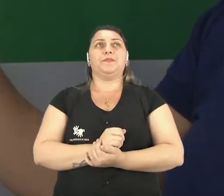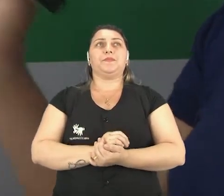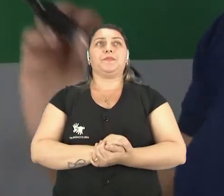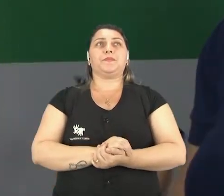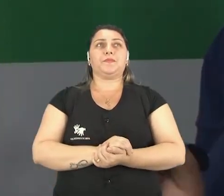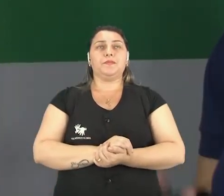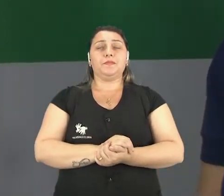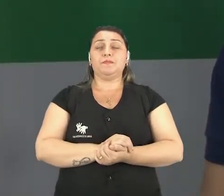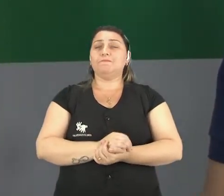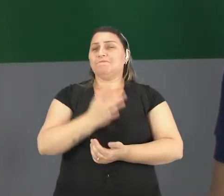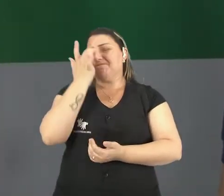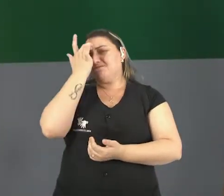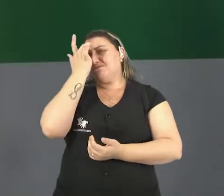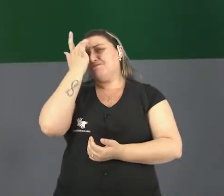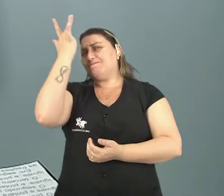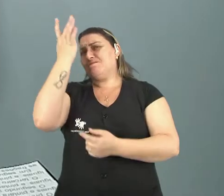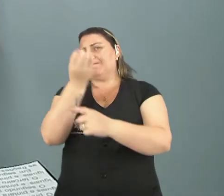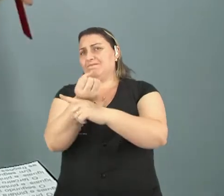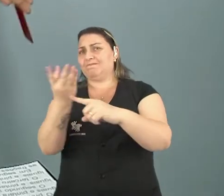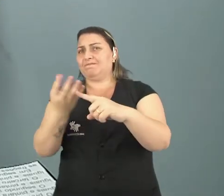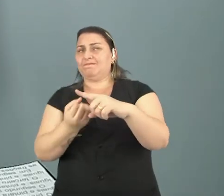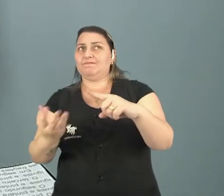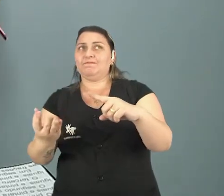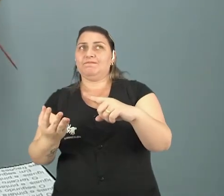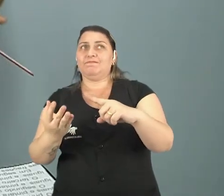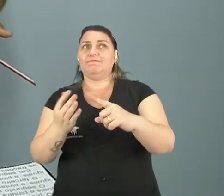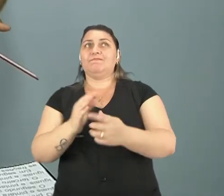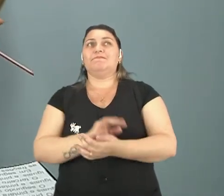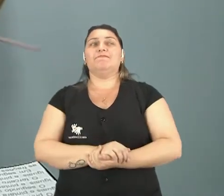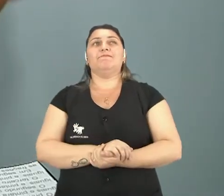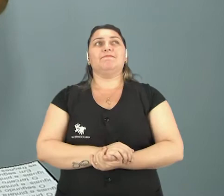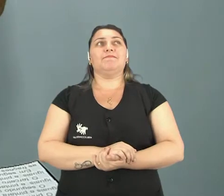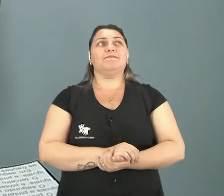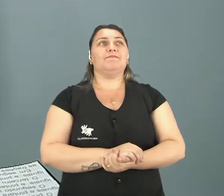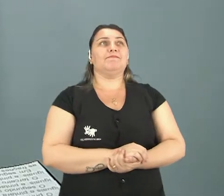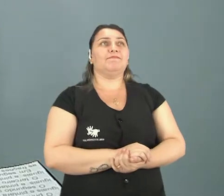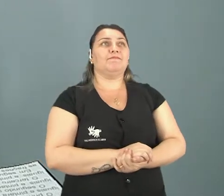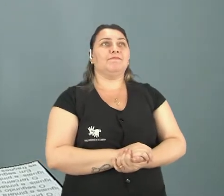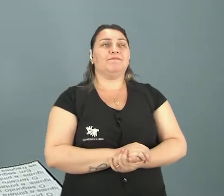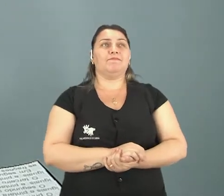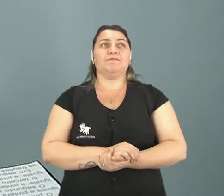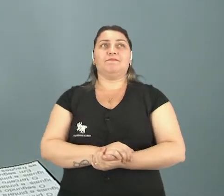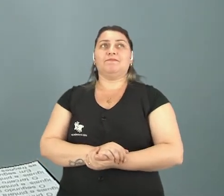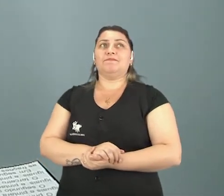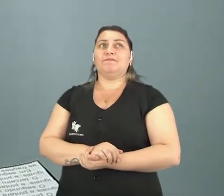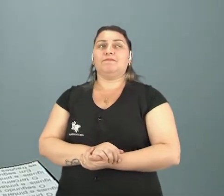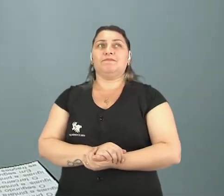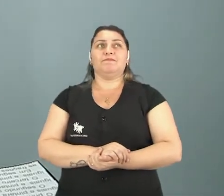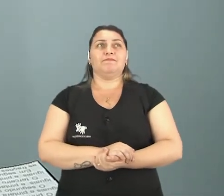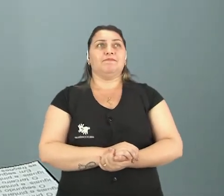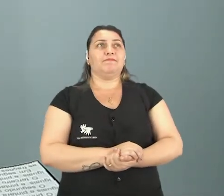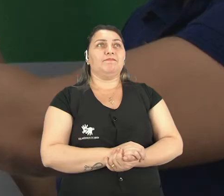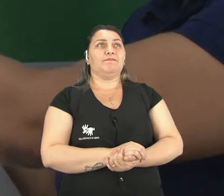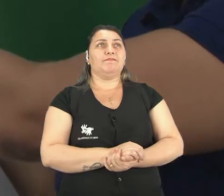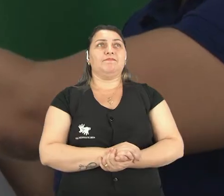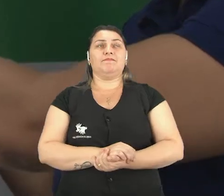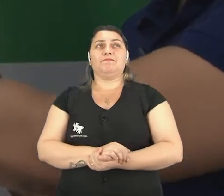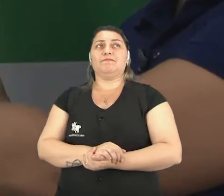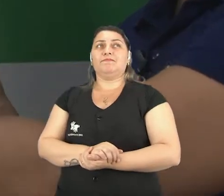Isso. Muito fácil fração. E equivalente é mais fácil ainda, certinho? Esta